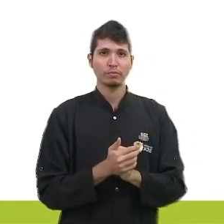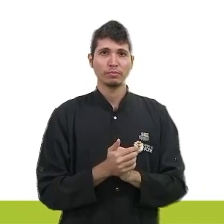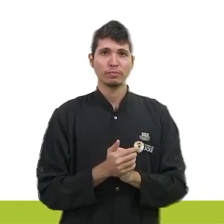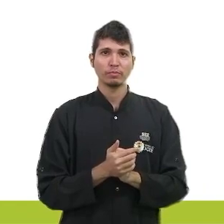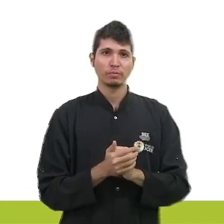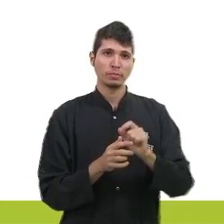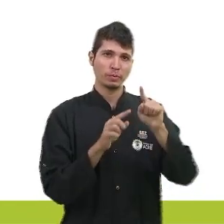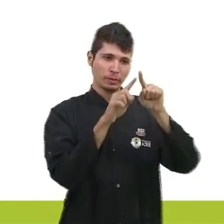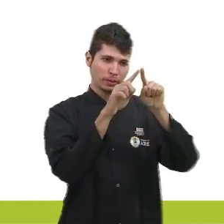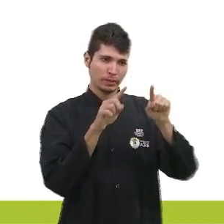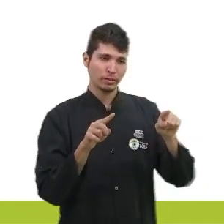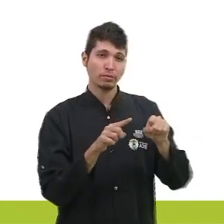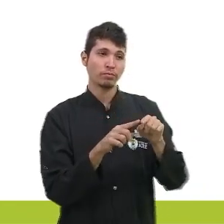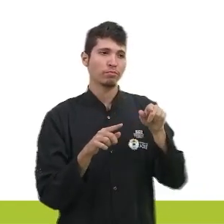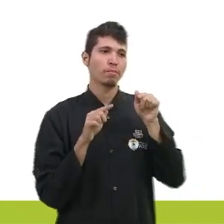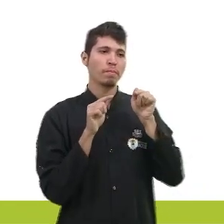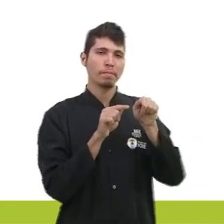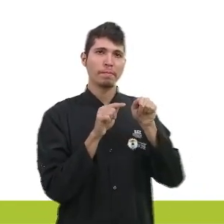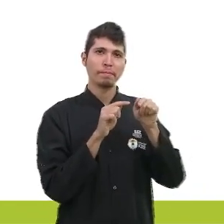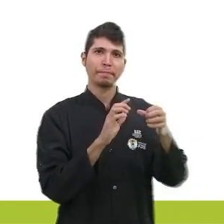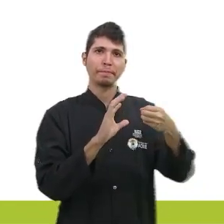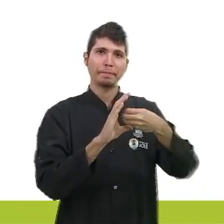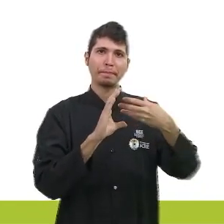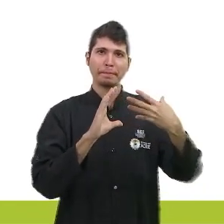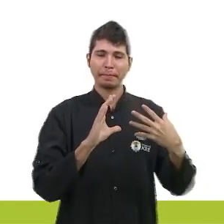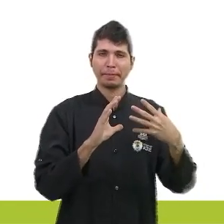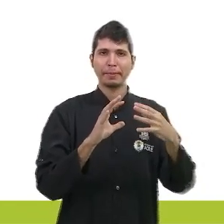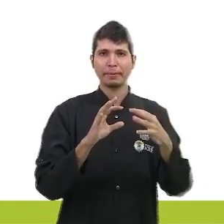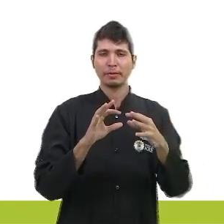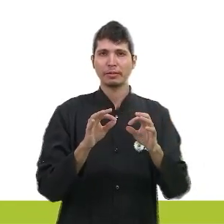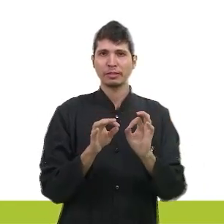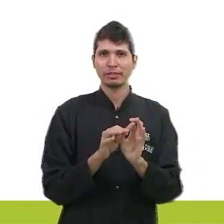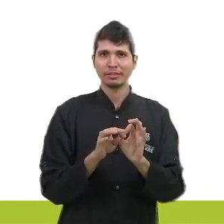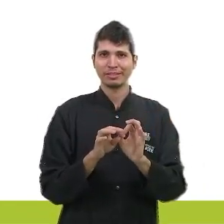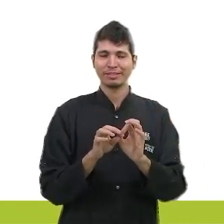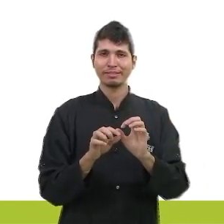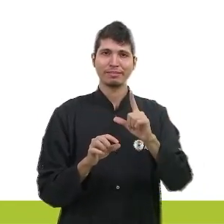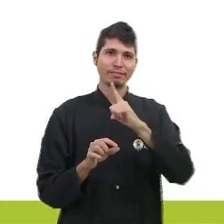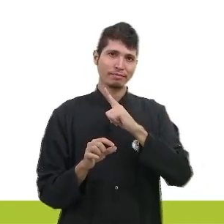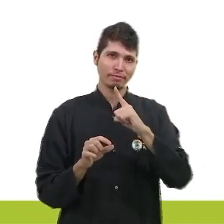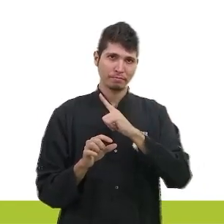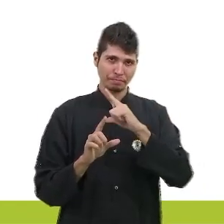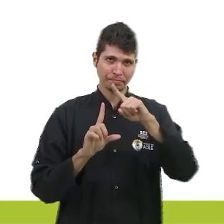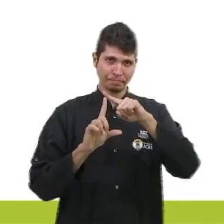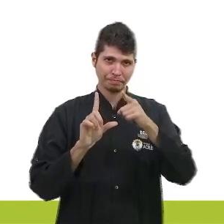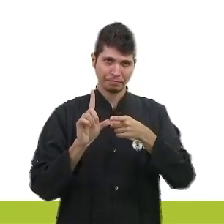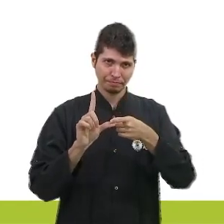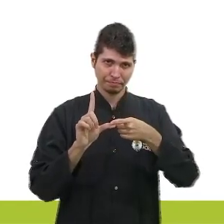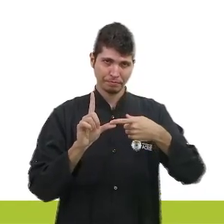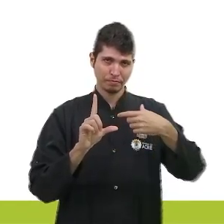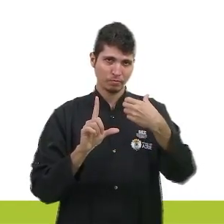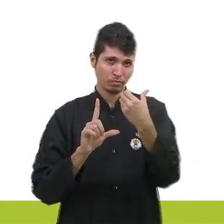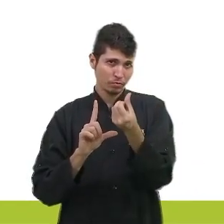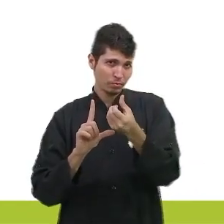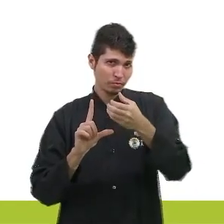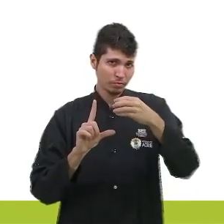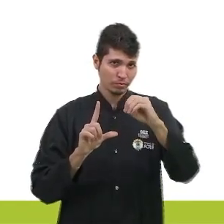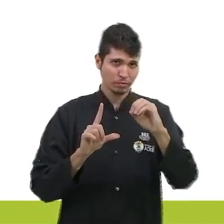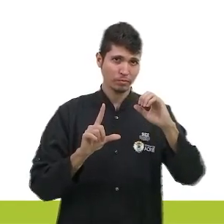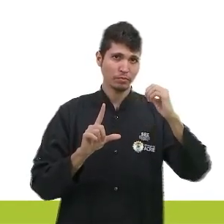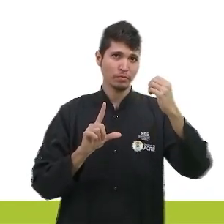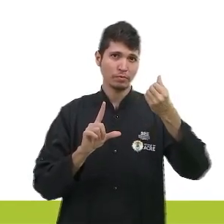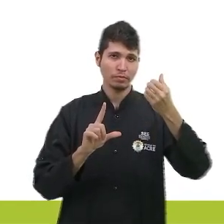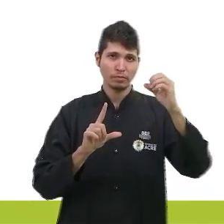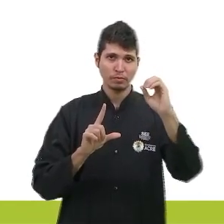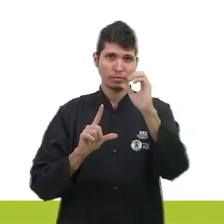a característica de ter ângulos que medem 60 graus. Então, aqui é 60 graus, aqui é 60 graus.